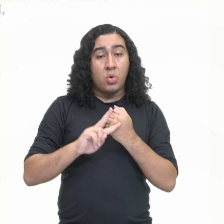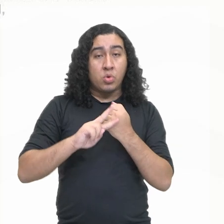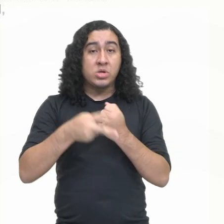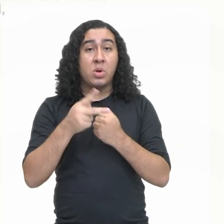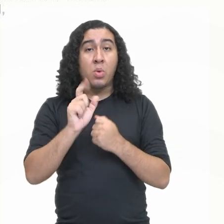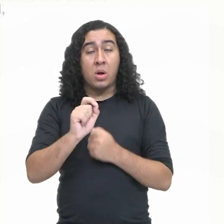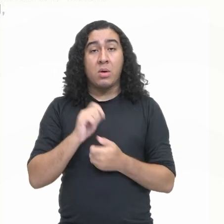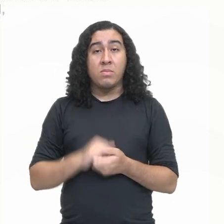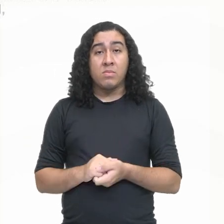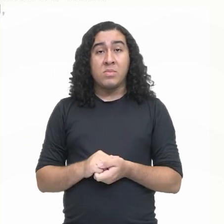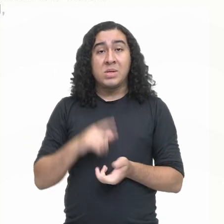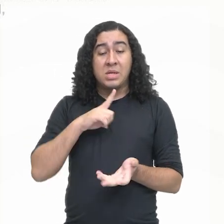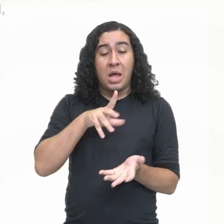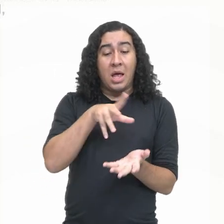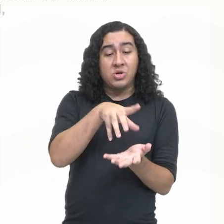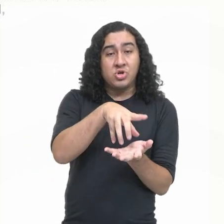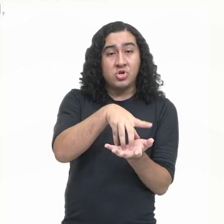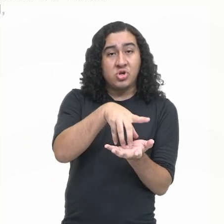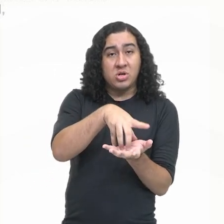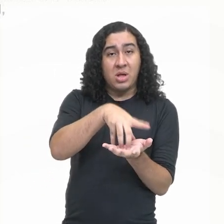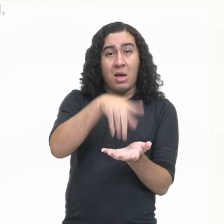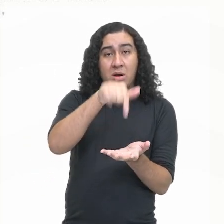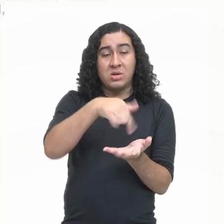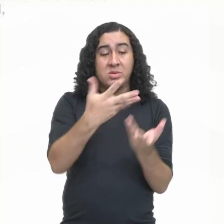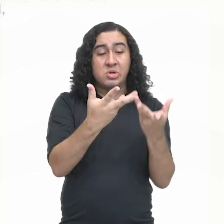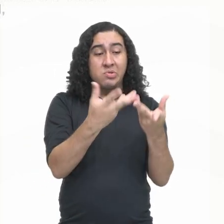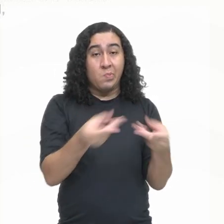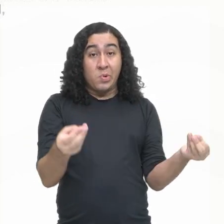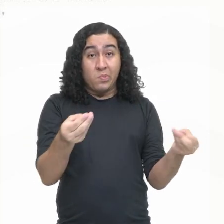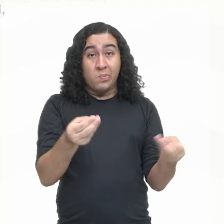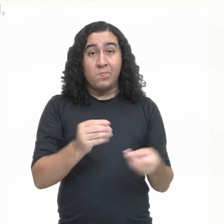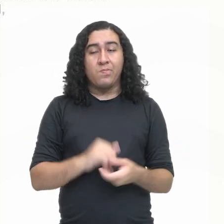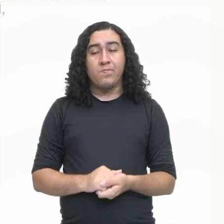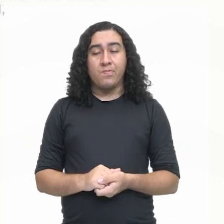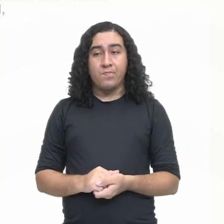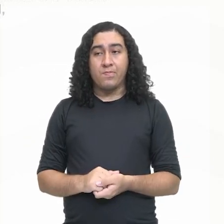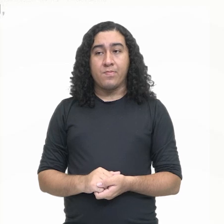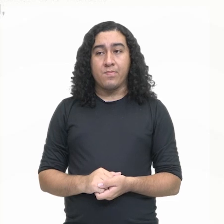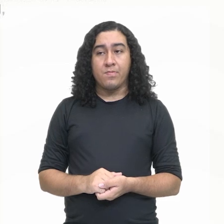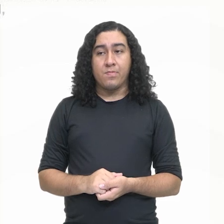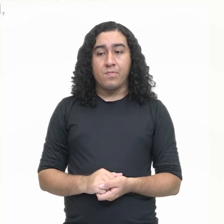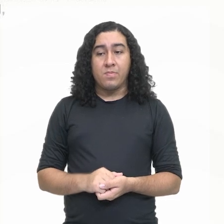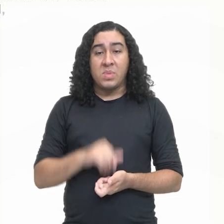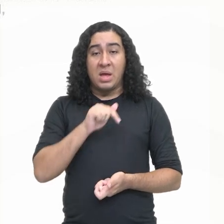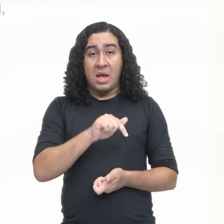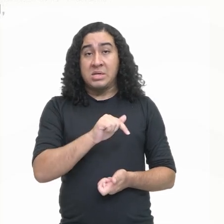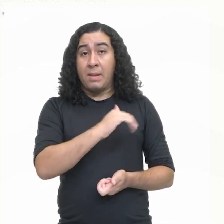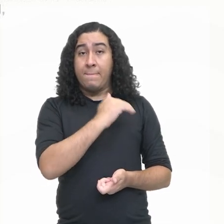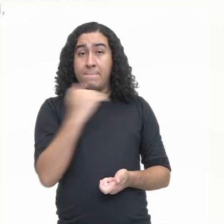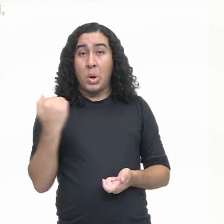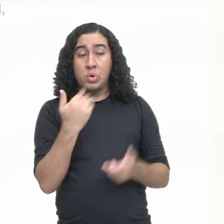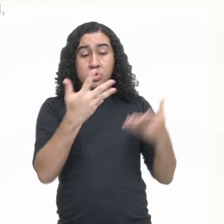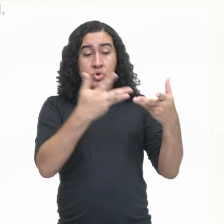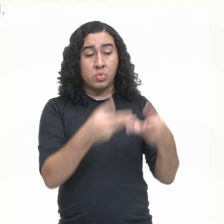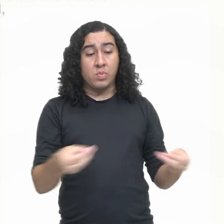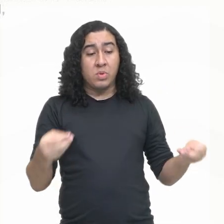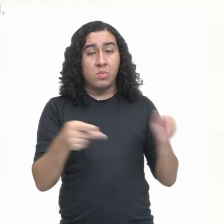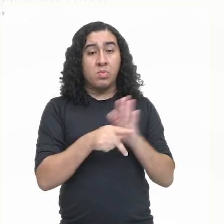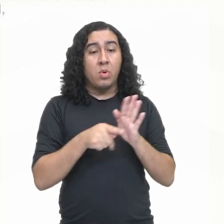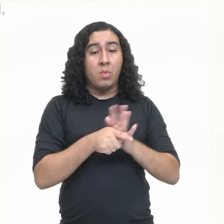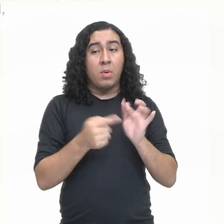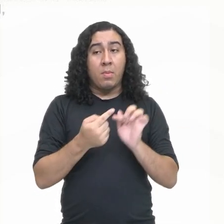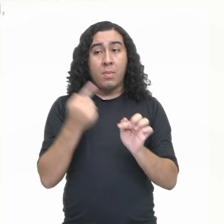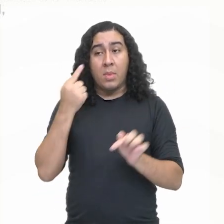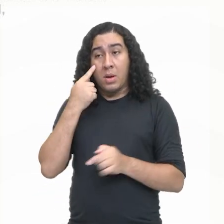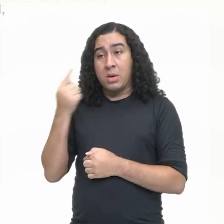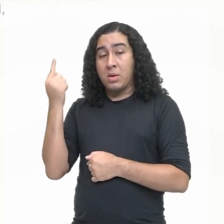os dinossauros foram extintos, né? Então, essa extinção que aconteceu aqui no